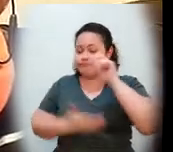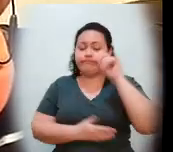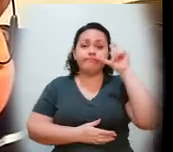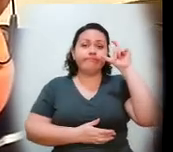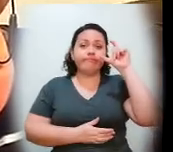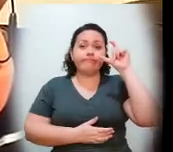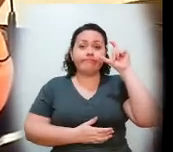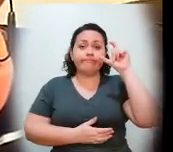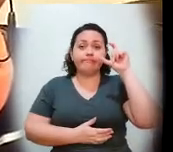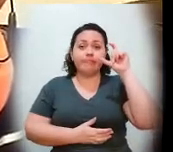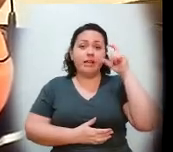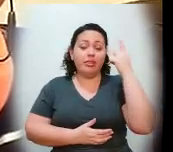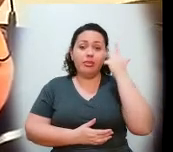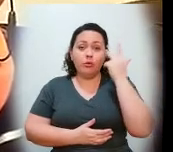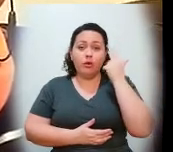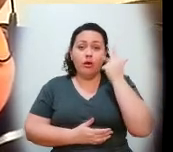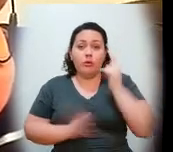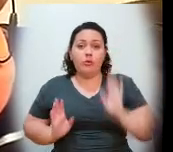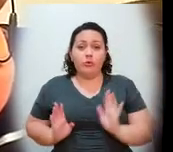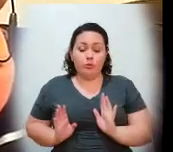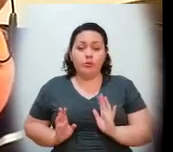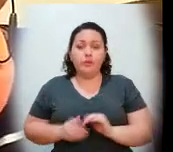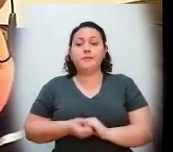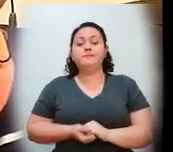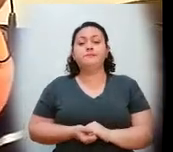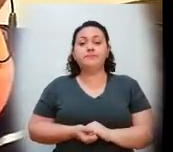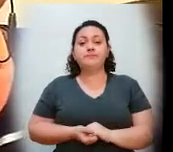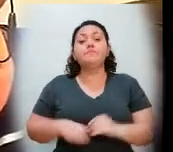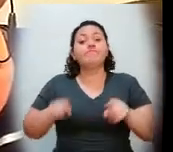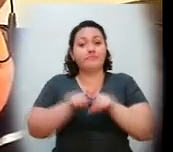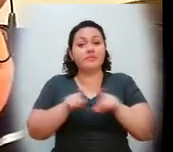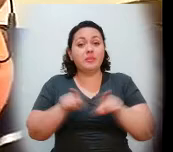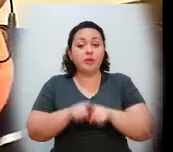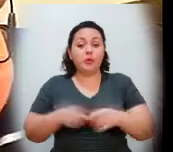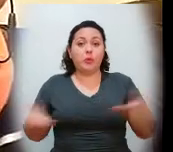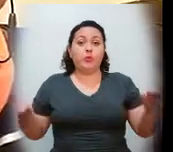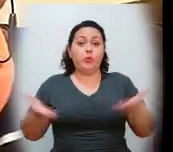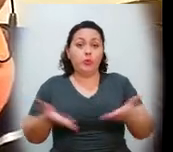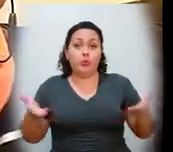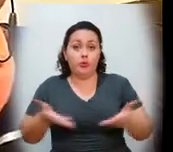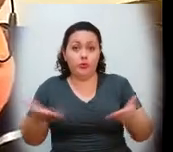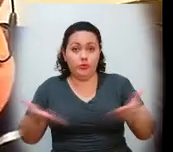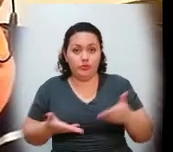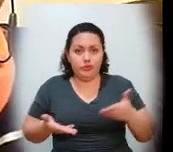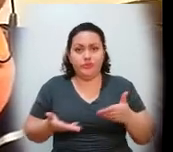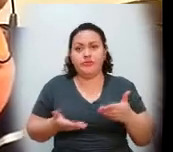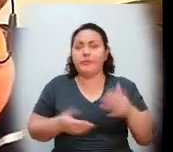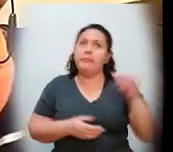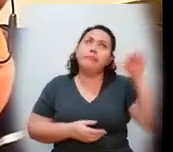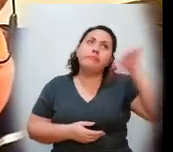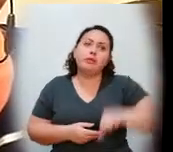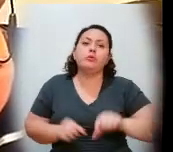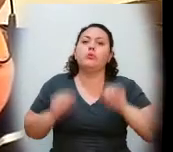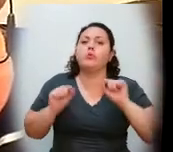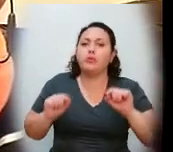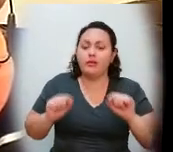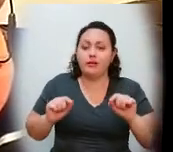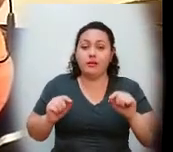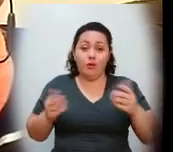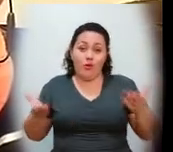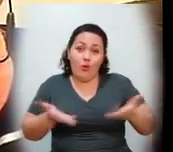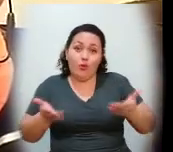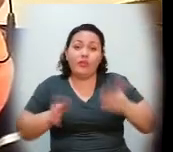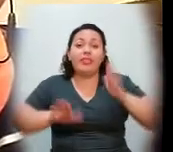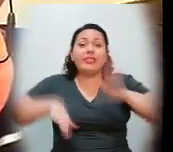fique mais desperto naquele momento. E para piorar, a gente hoje, dependendo né,